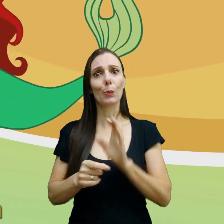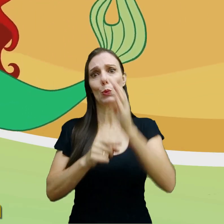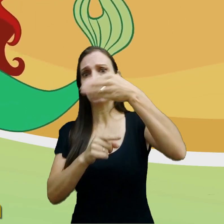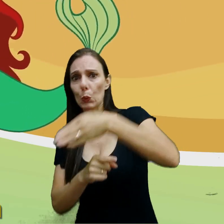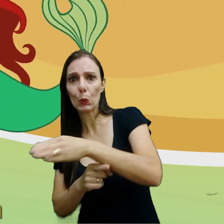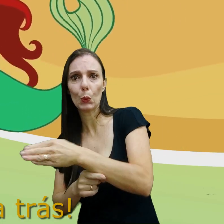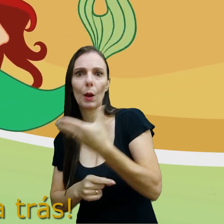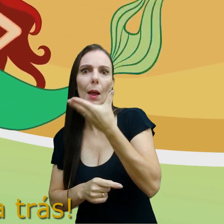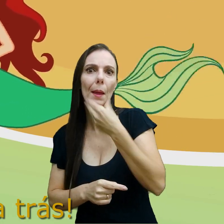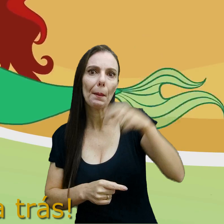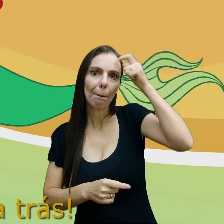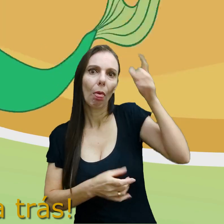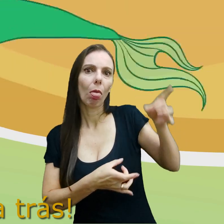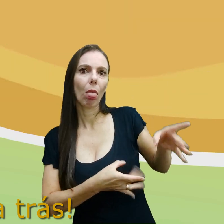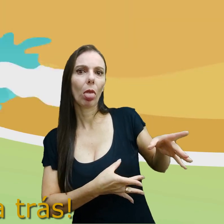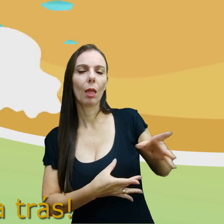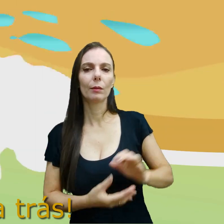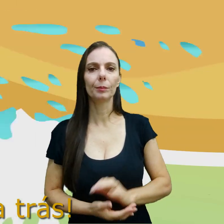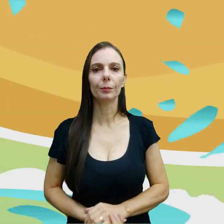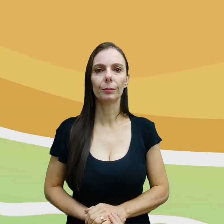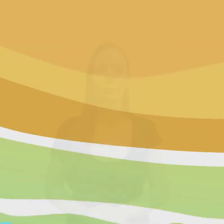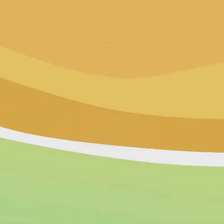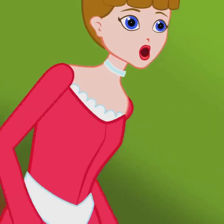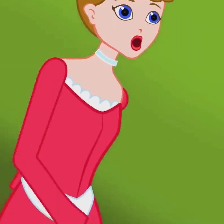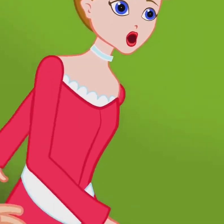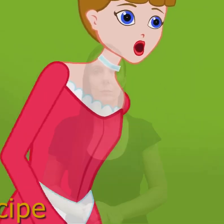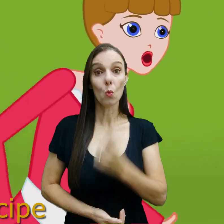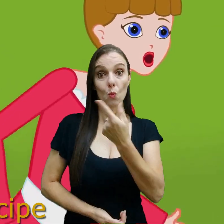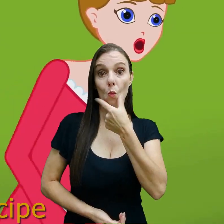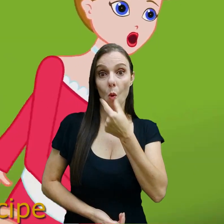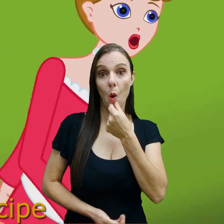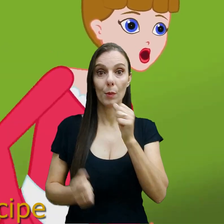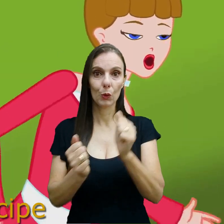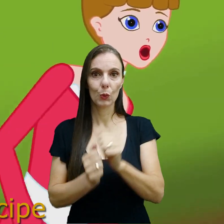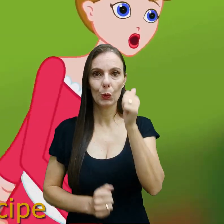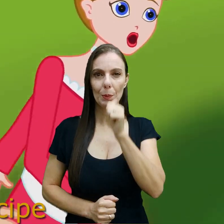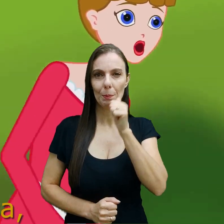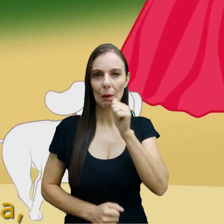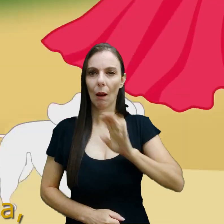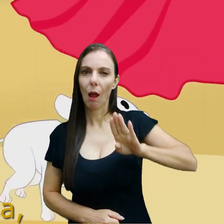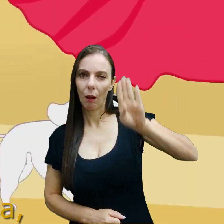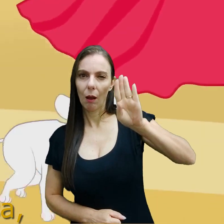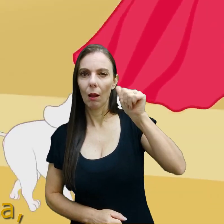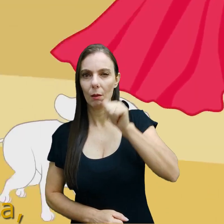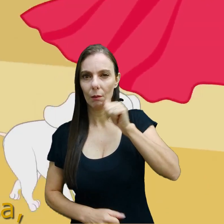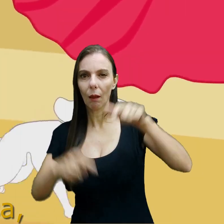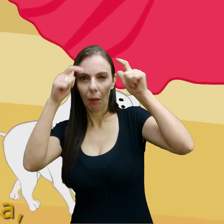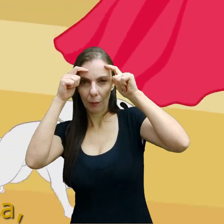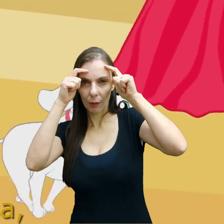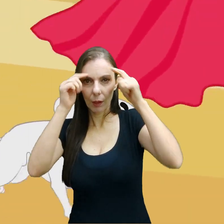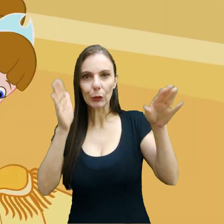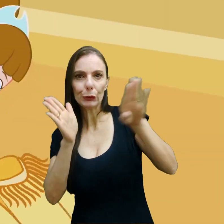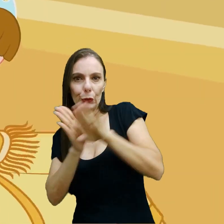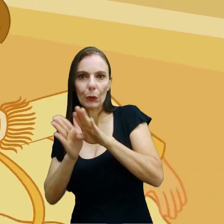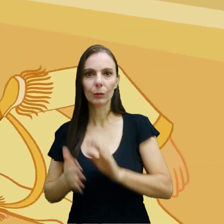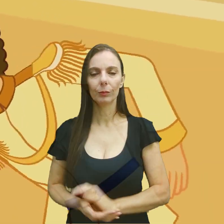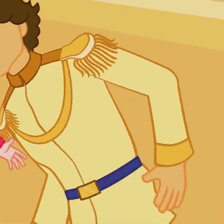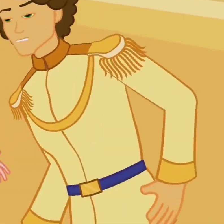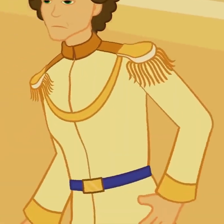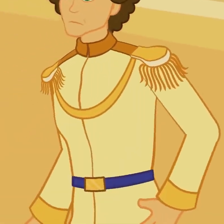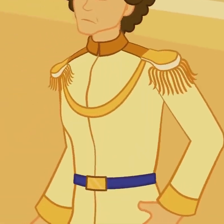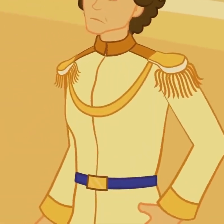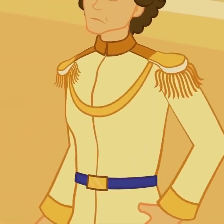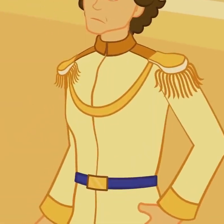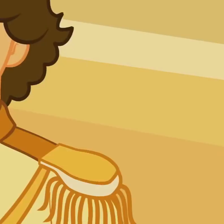pulou de volta na água, deixando o príncipe para trás. Um dos homens do príncipe e uma candidata princesa chegaram até